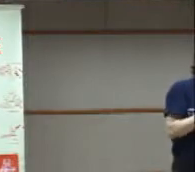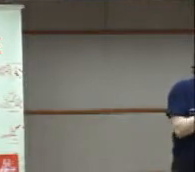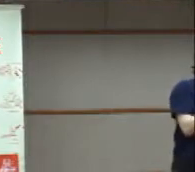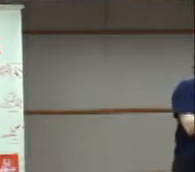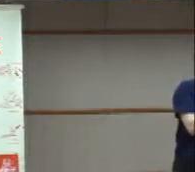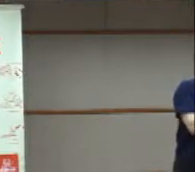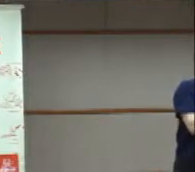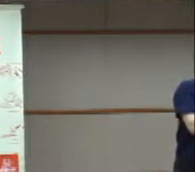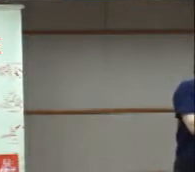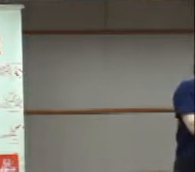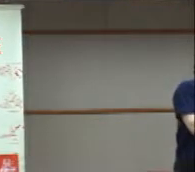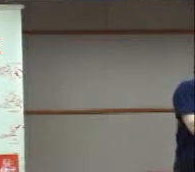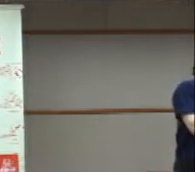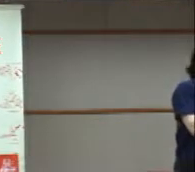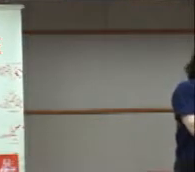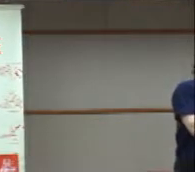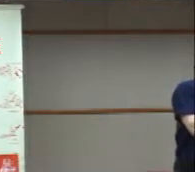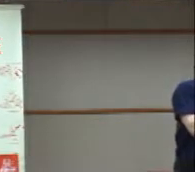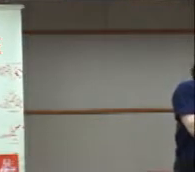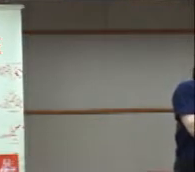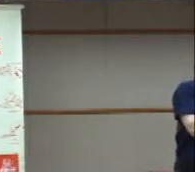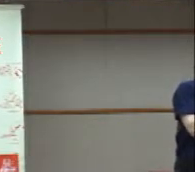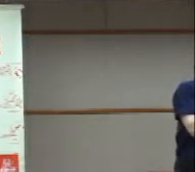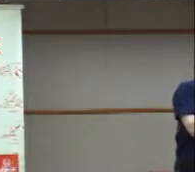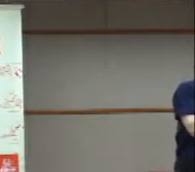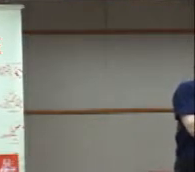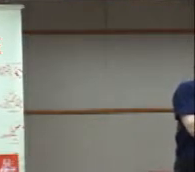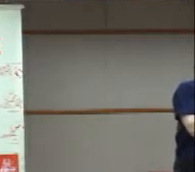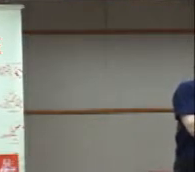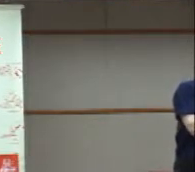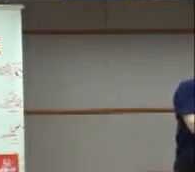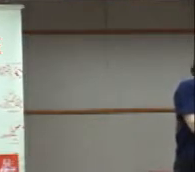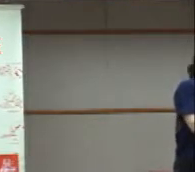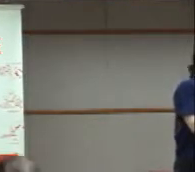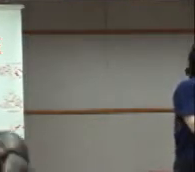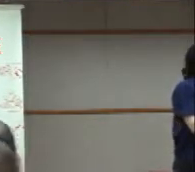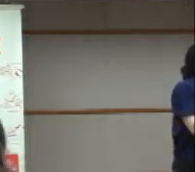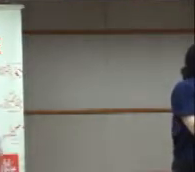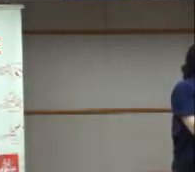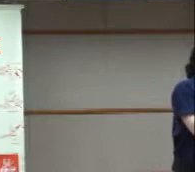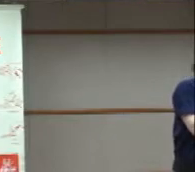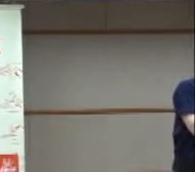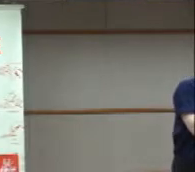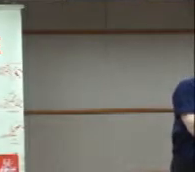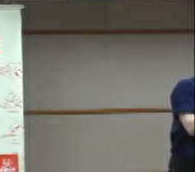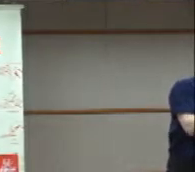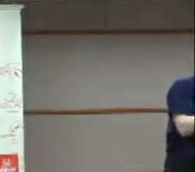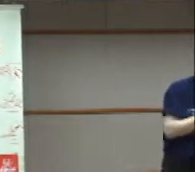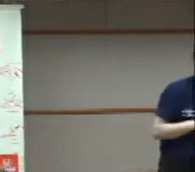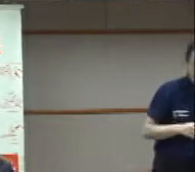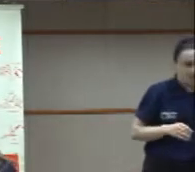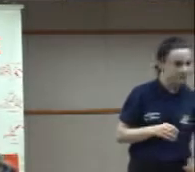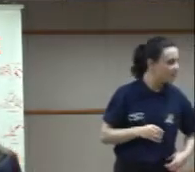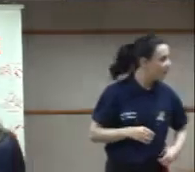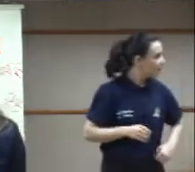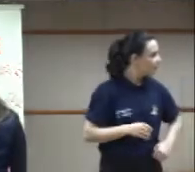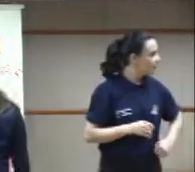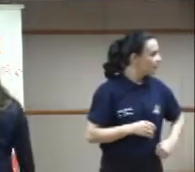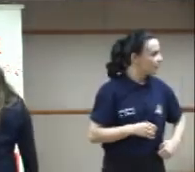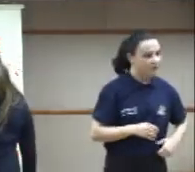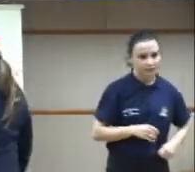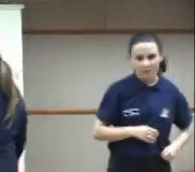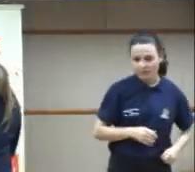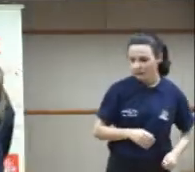Foi o último professor que ganhou, professor Lemar, uma curiosidade, nessa eleição que teve para o professor inclusivo?